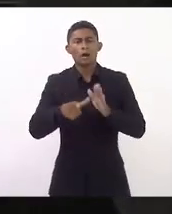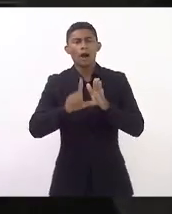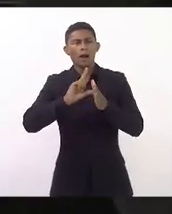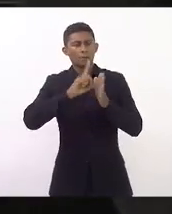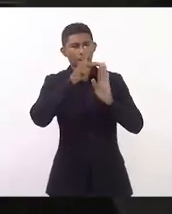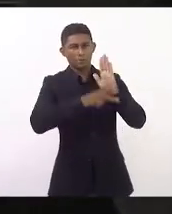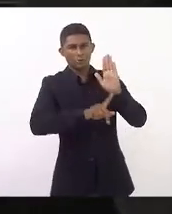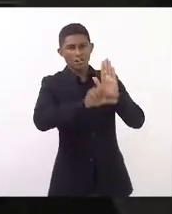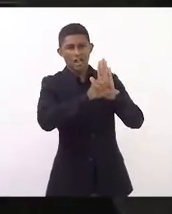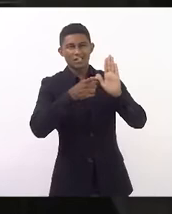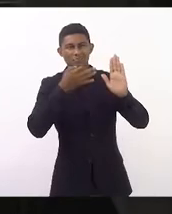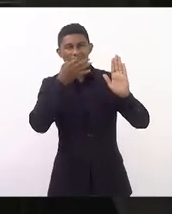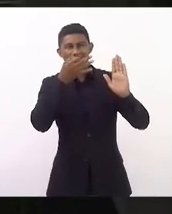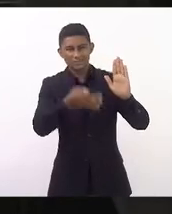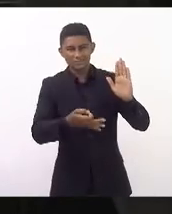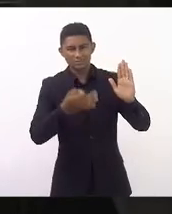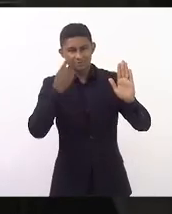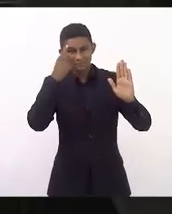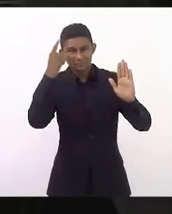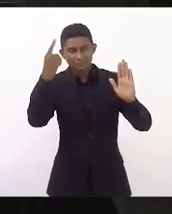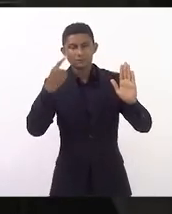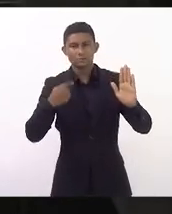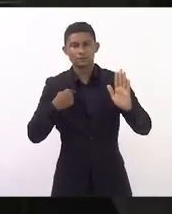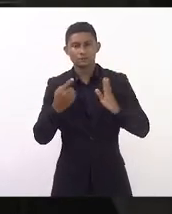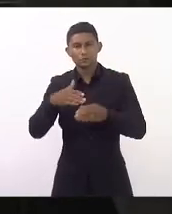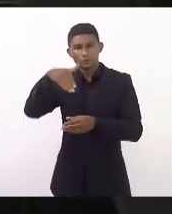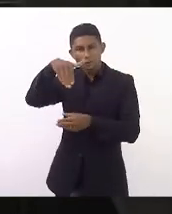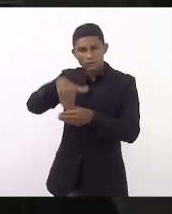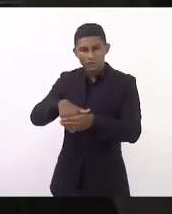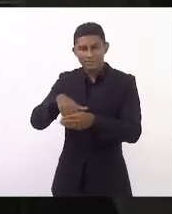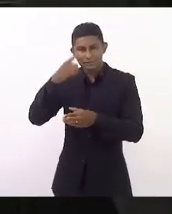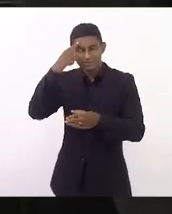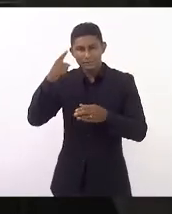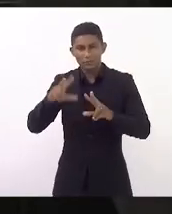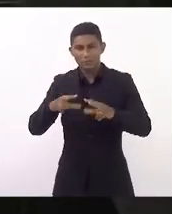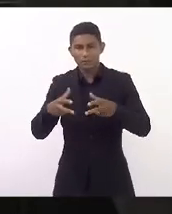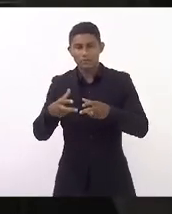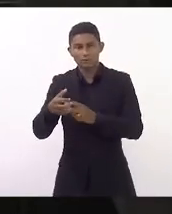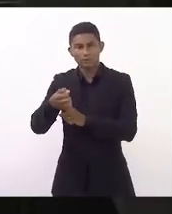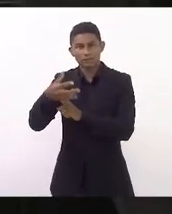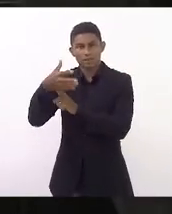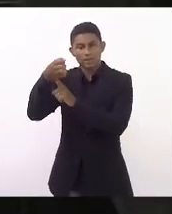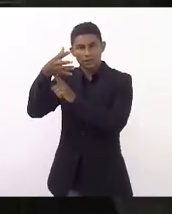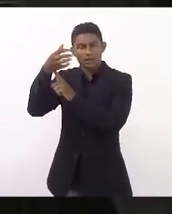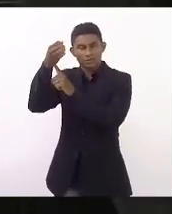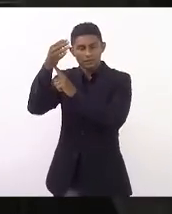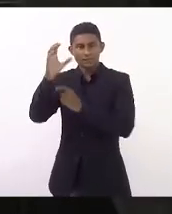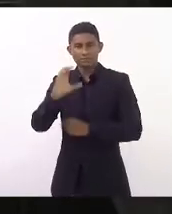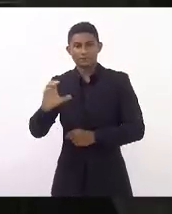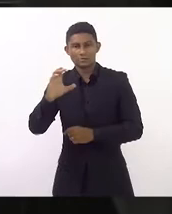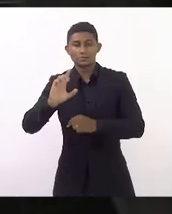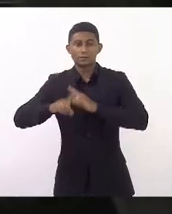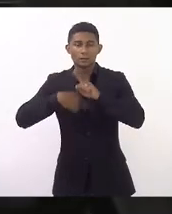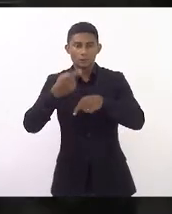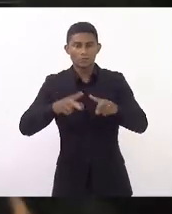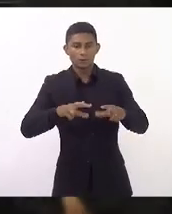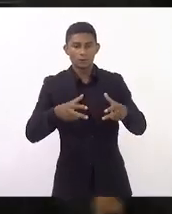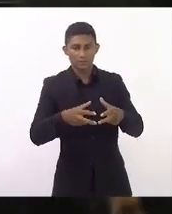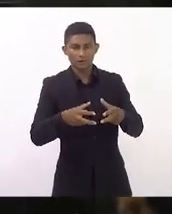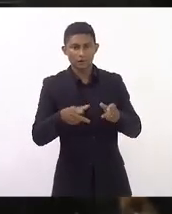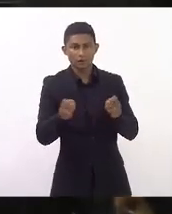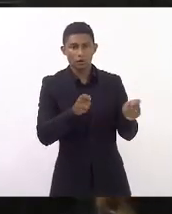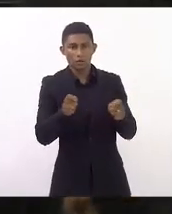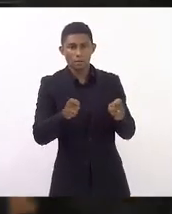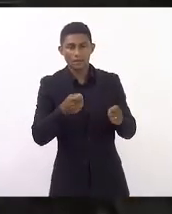projeto quando votei pela Comissão de Ciência e Tecnologia e depois pela Comissão de Economia, mas